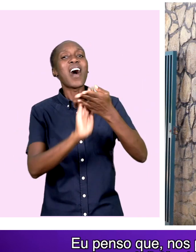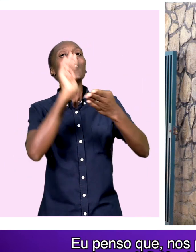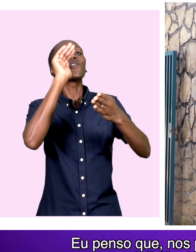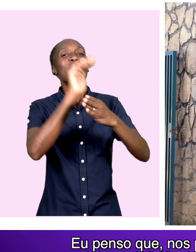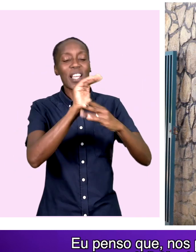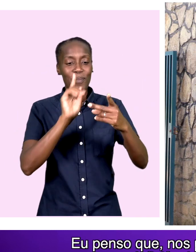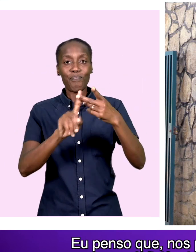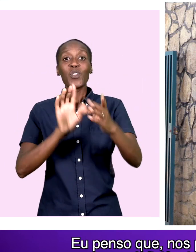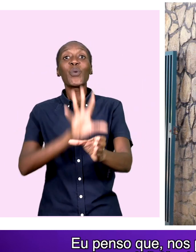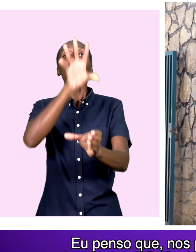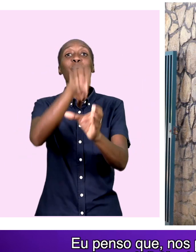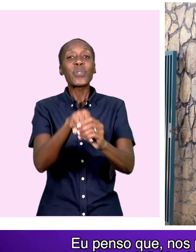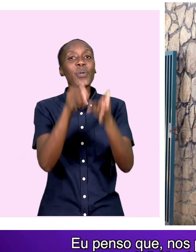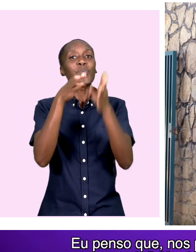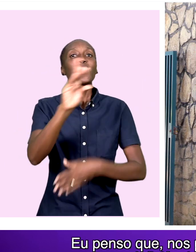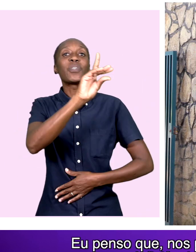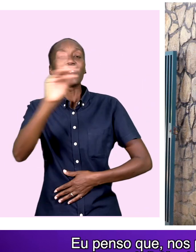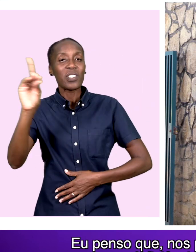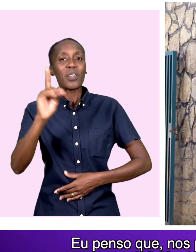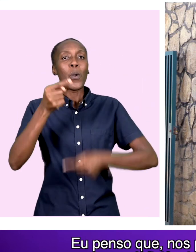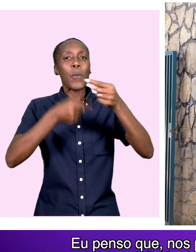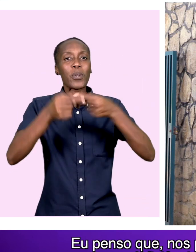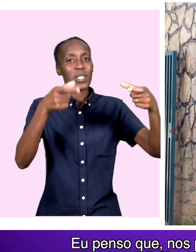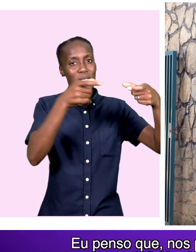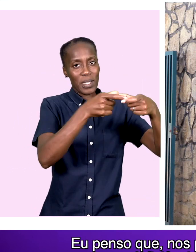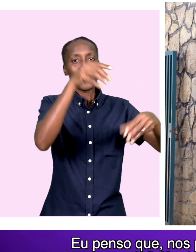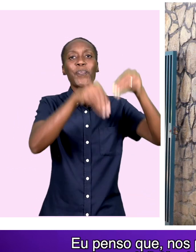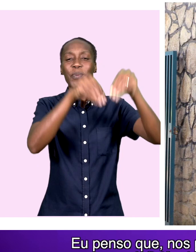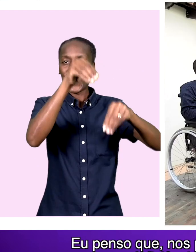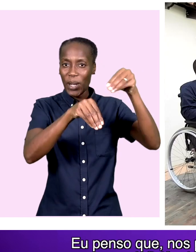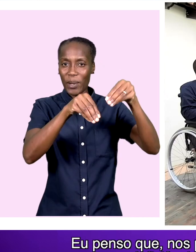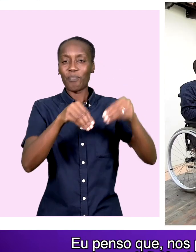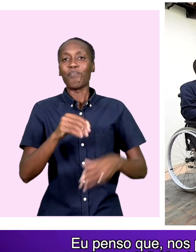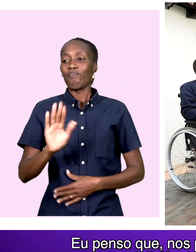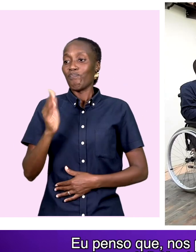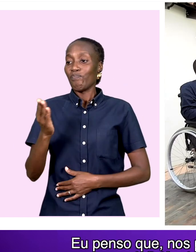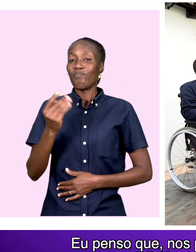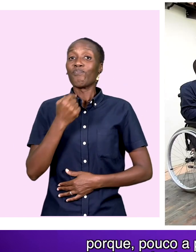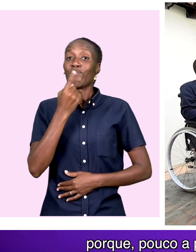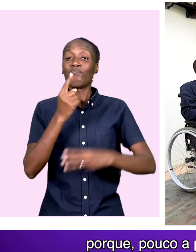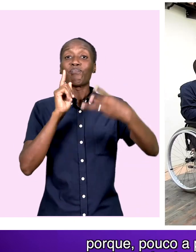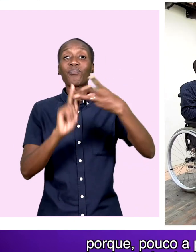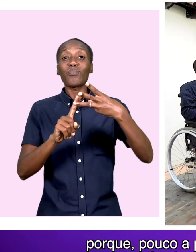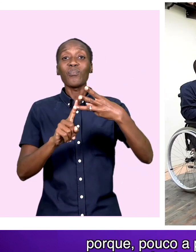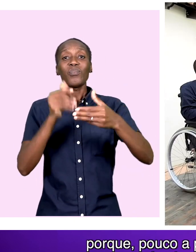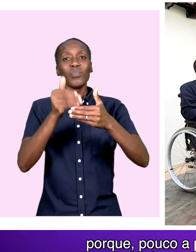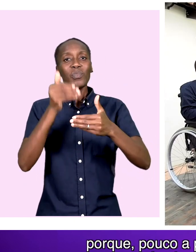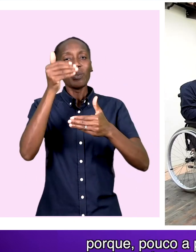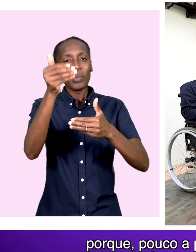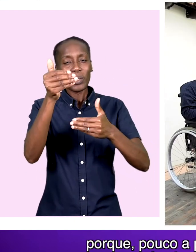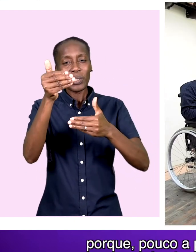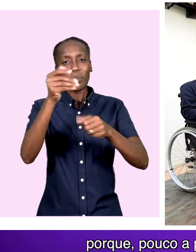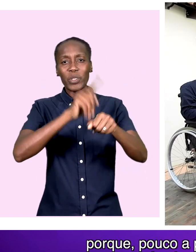próximos tempos a participação das pessoas com deficiência em processos eleitorais vai ser mais eficaz ainda, porque pouco a pouco